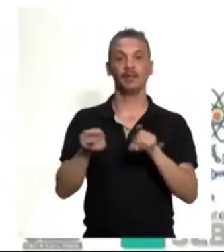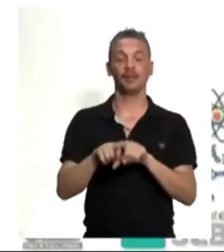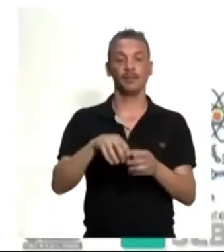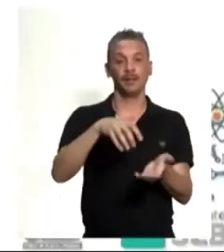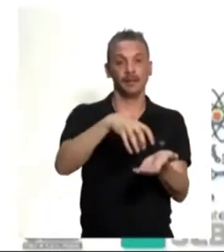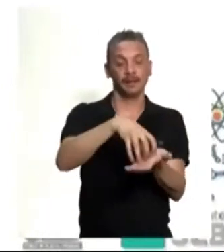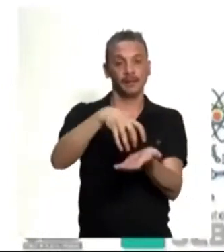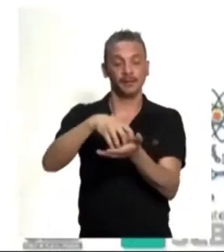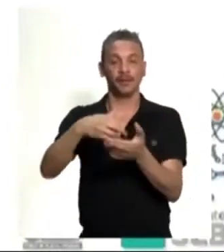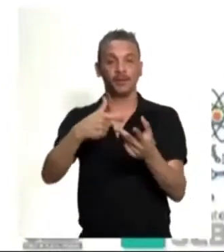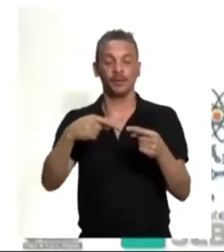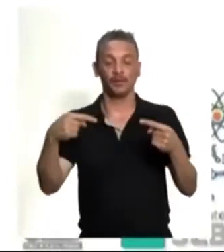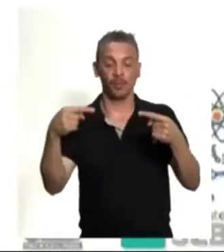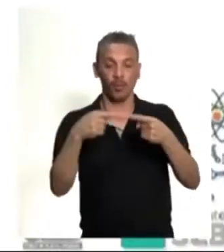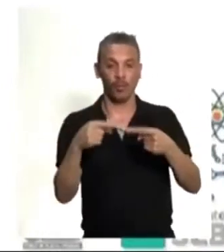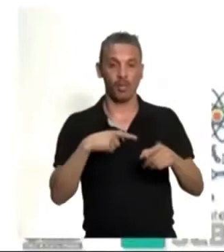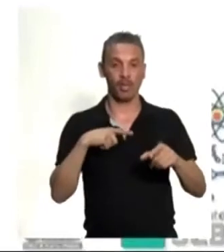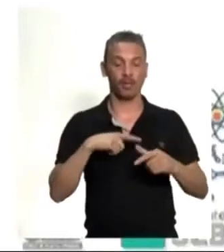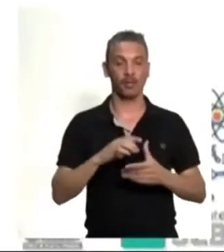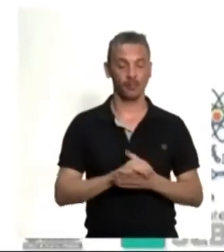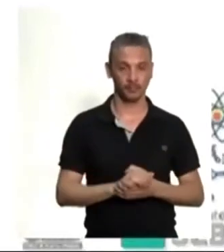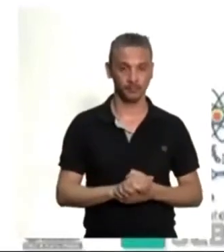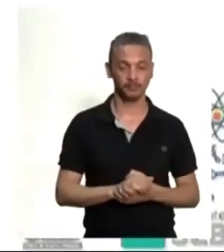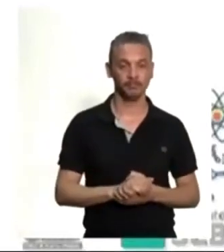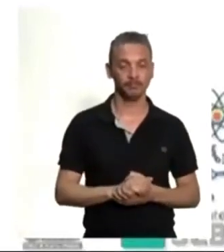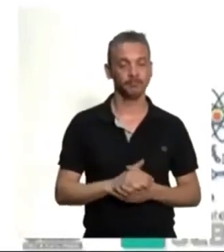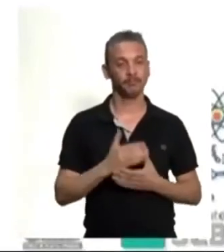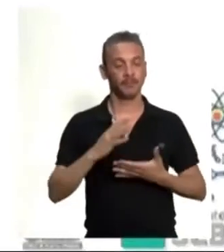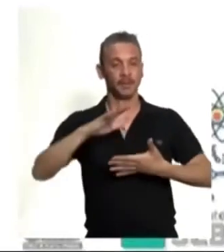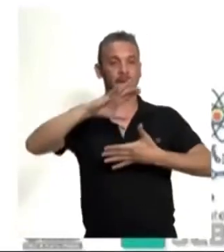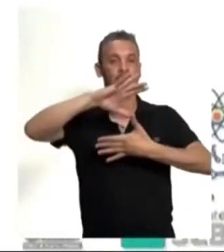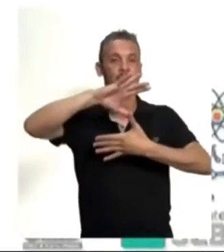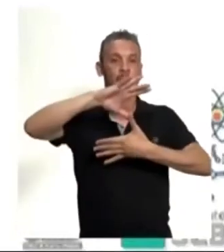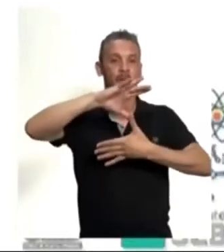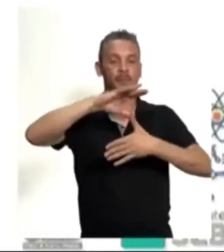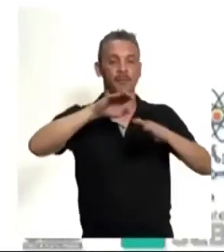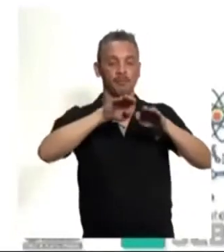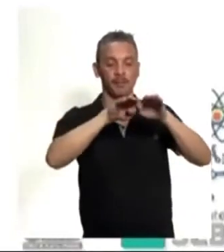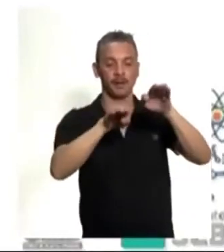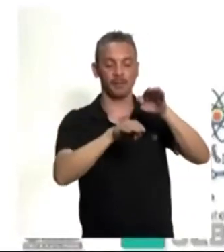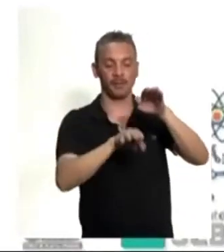regional segmentado. Bom, é um mapa de hierarquia urbana.